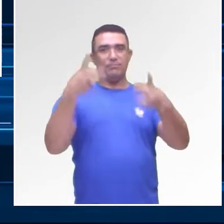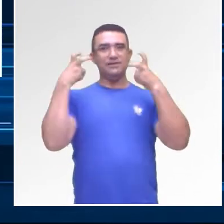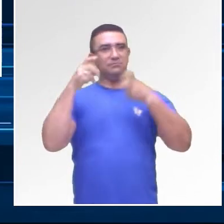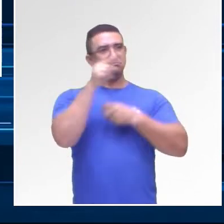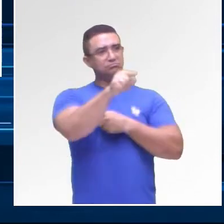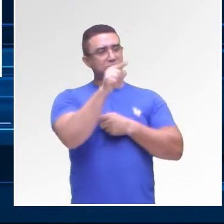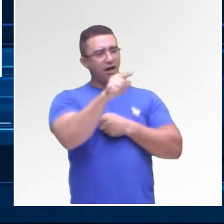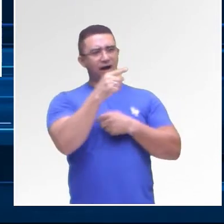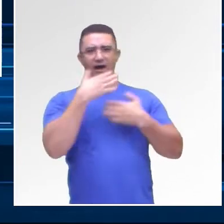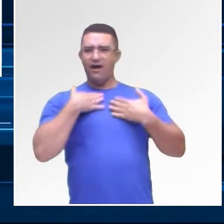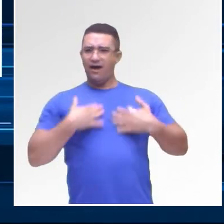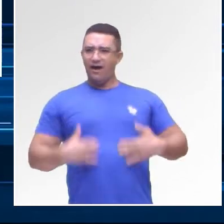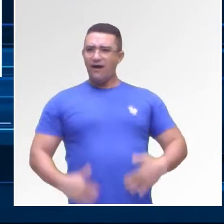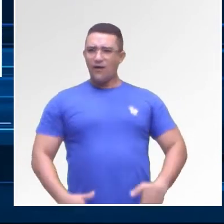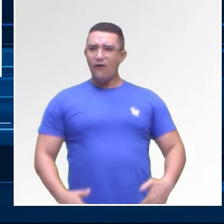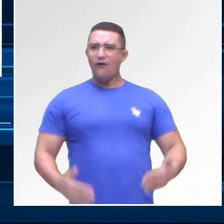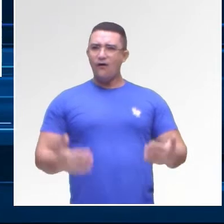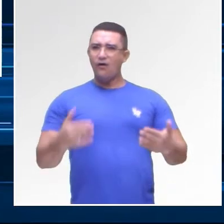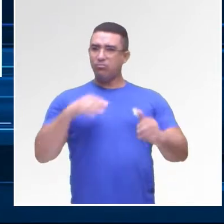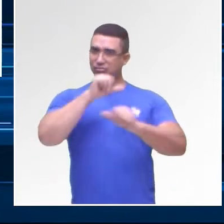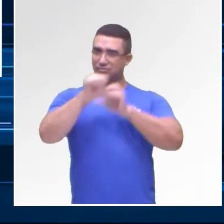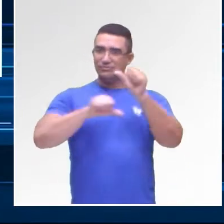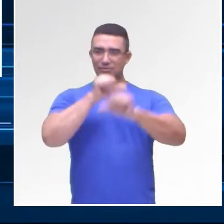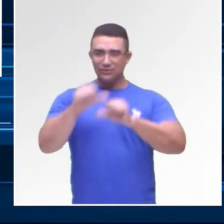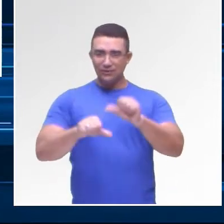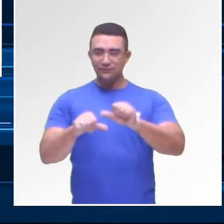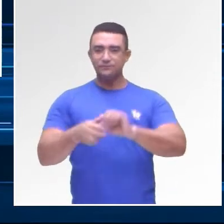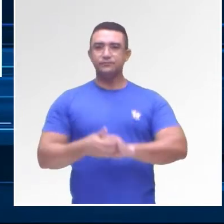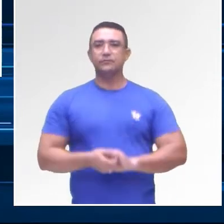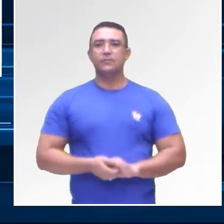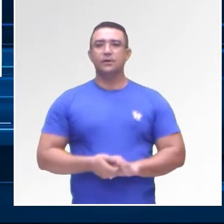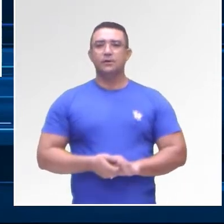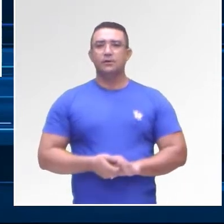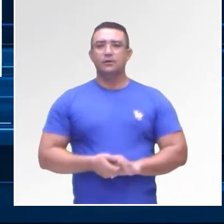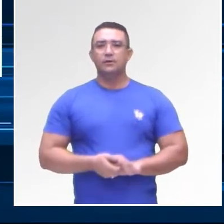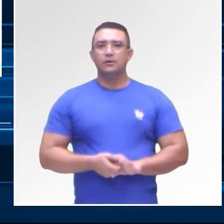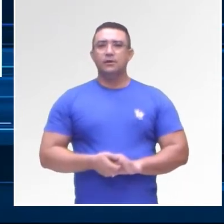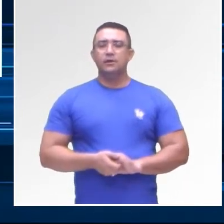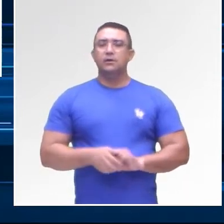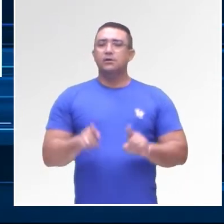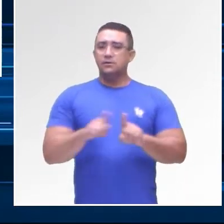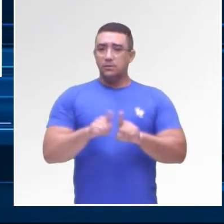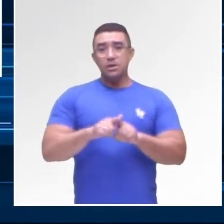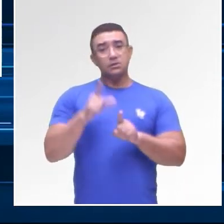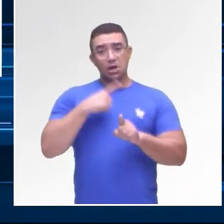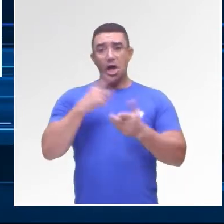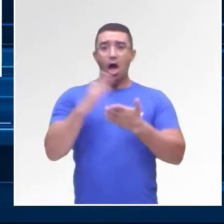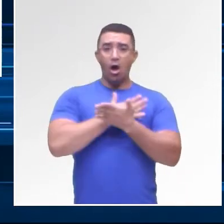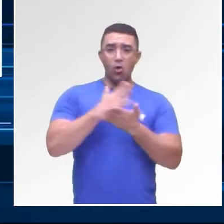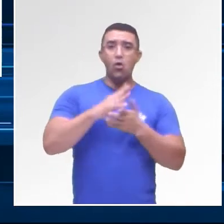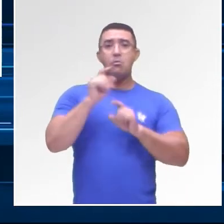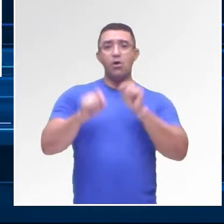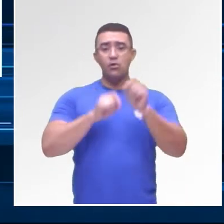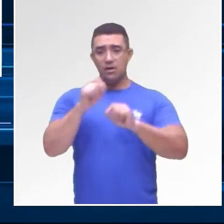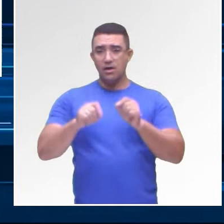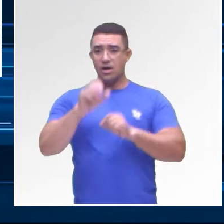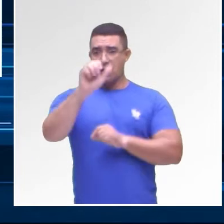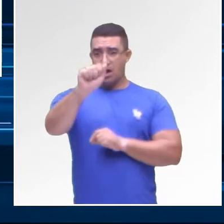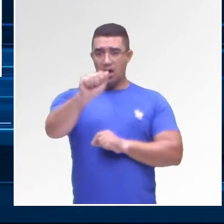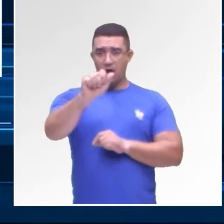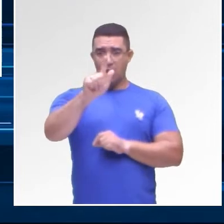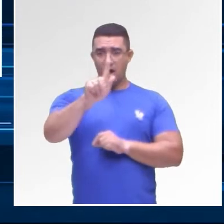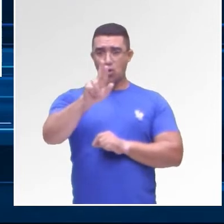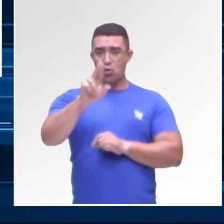que são agudas, que são as mudanças imediatas, ou seja, simultânea ao